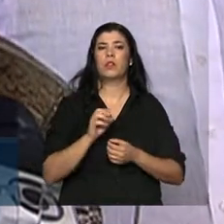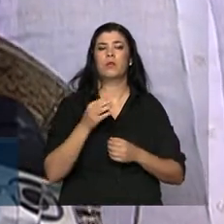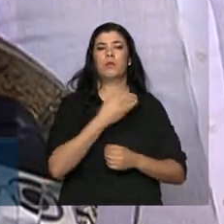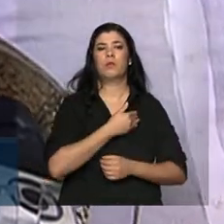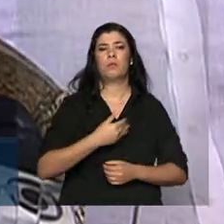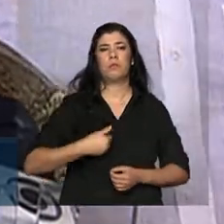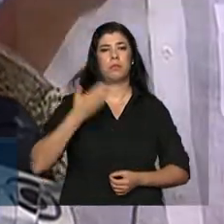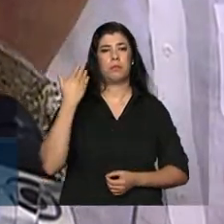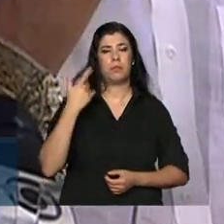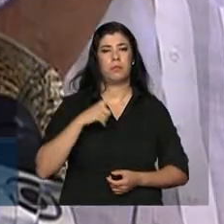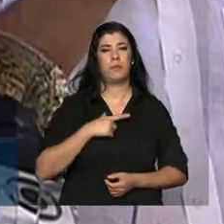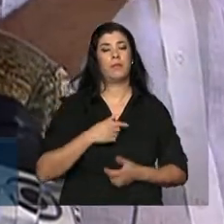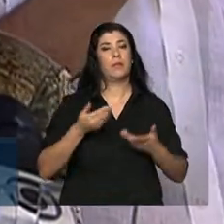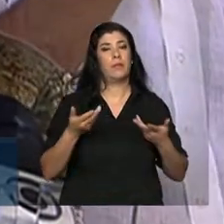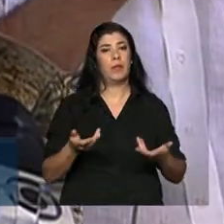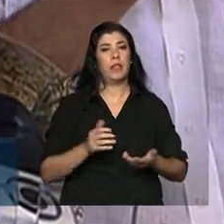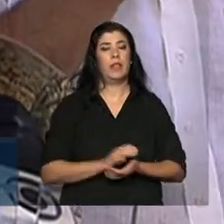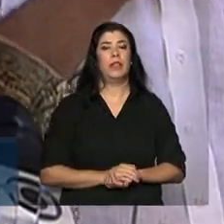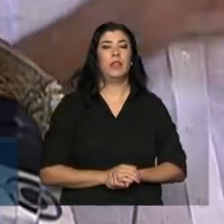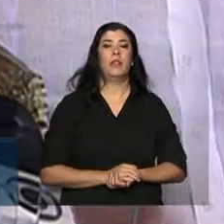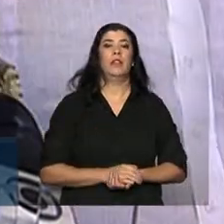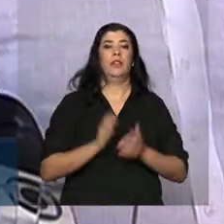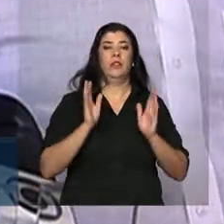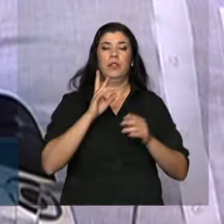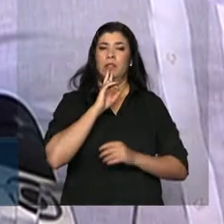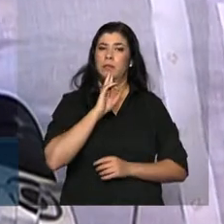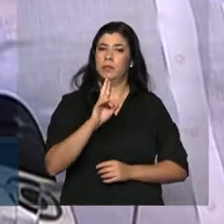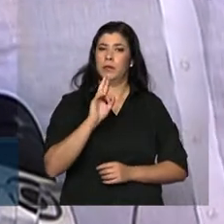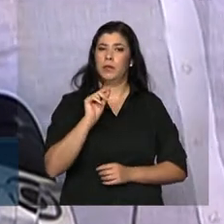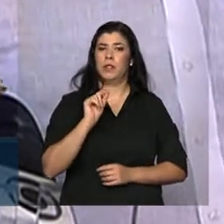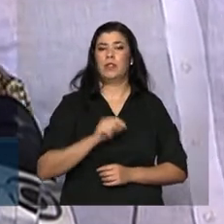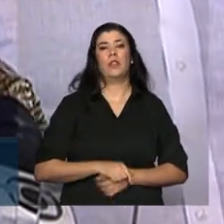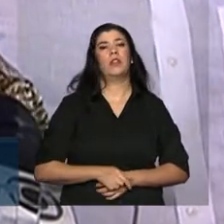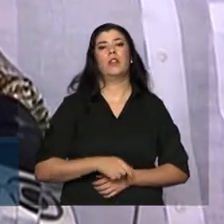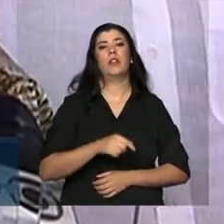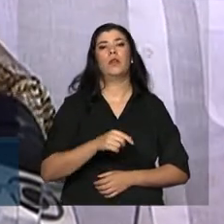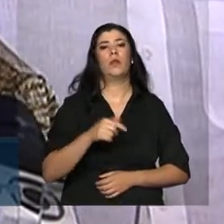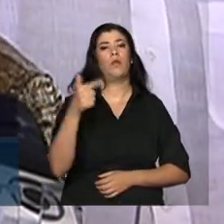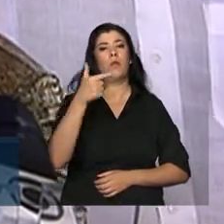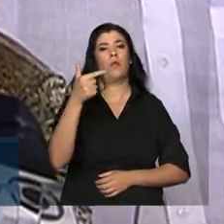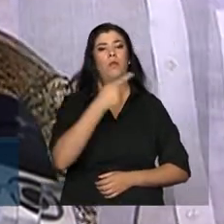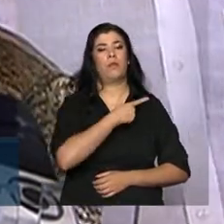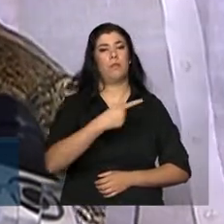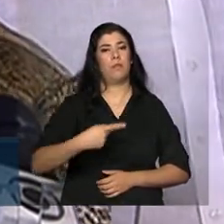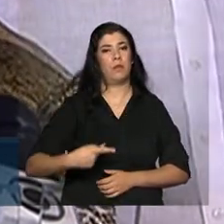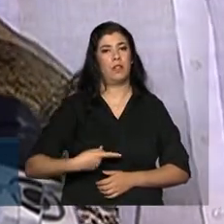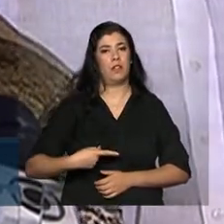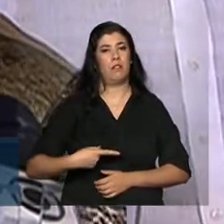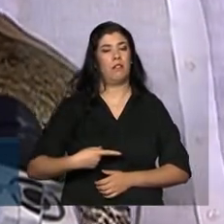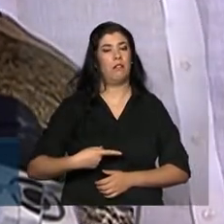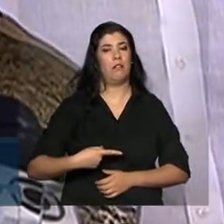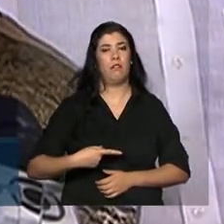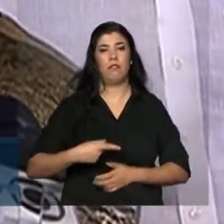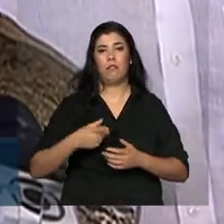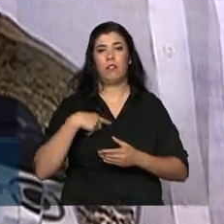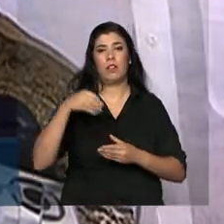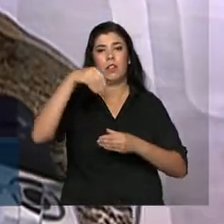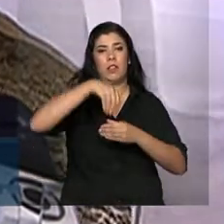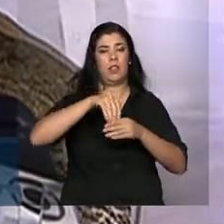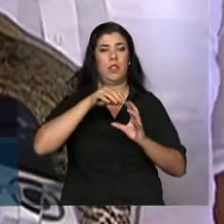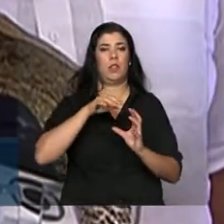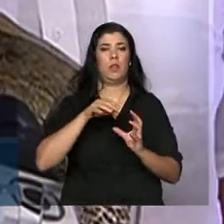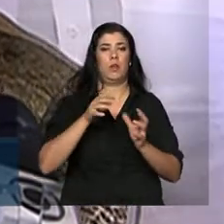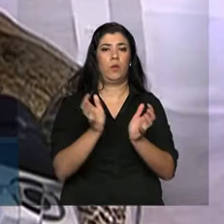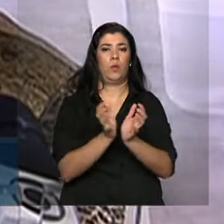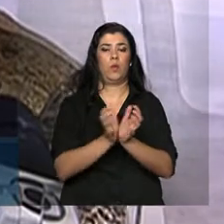Olha, o vice-presidente, assim como qualquer outra pessoa que integra o governo, ele leva em consideração